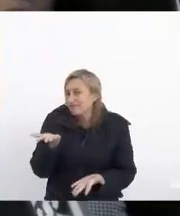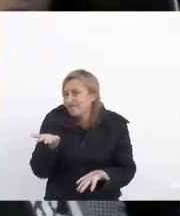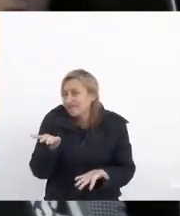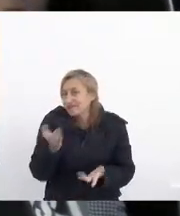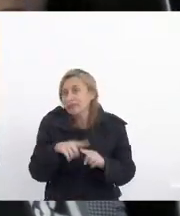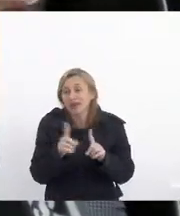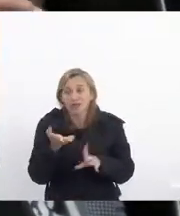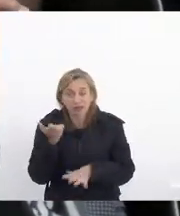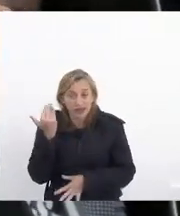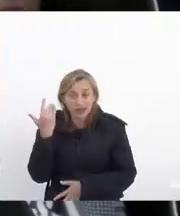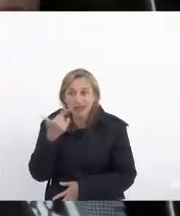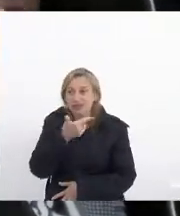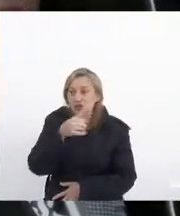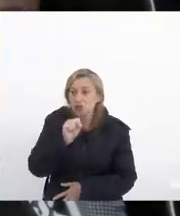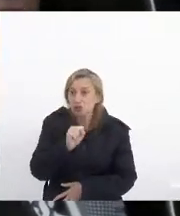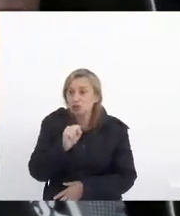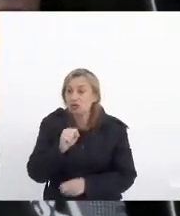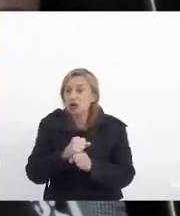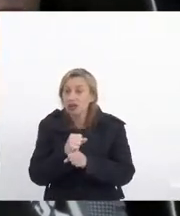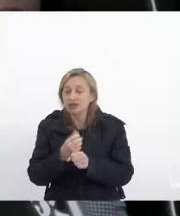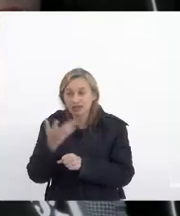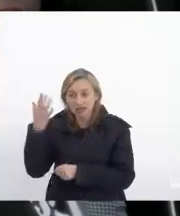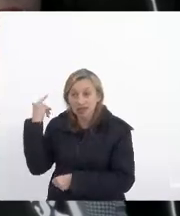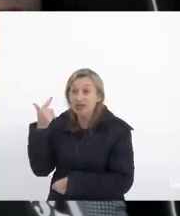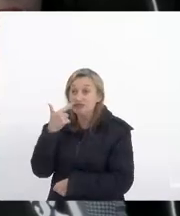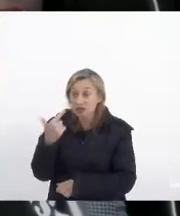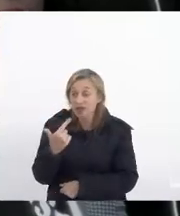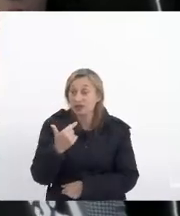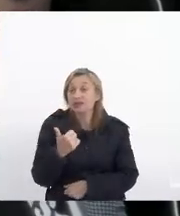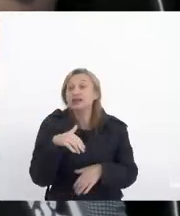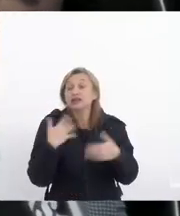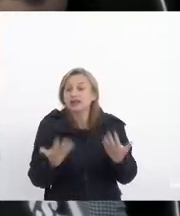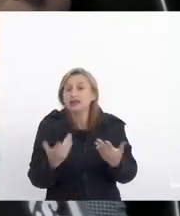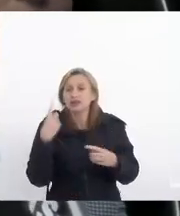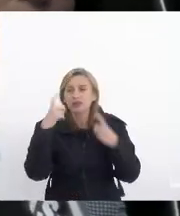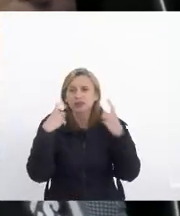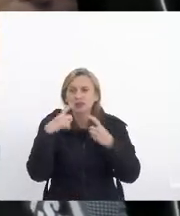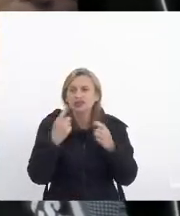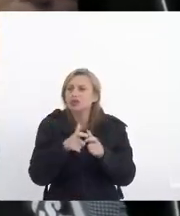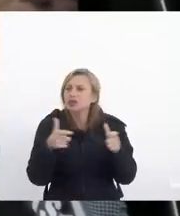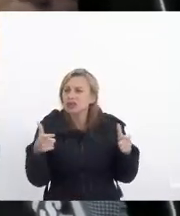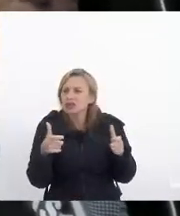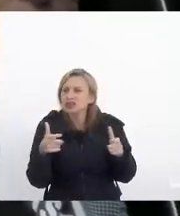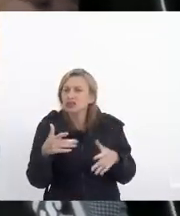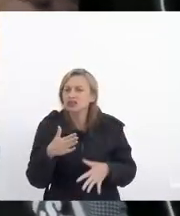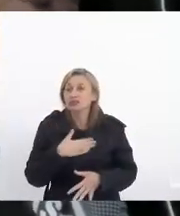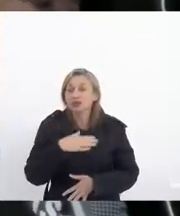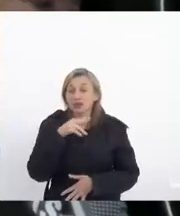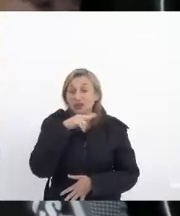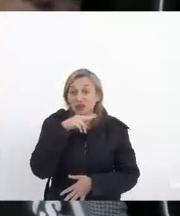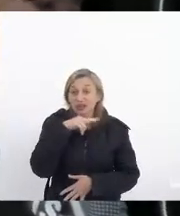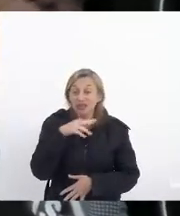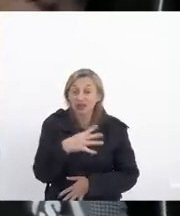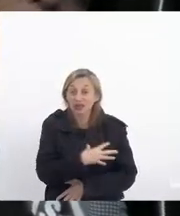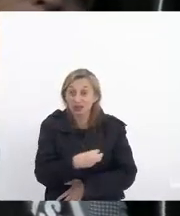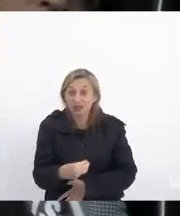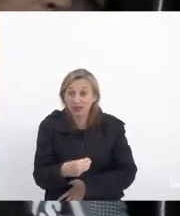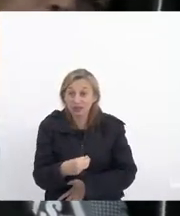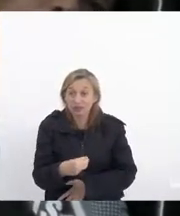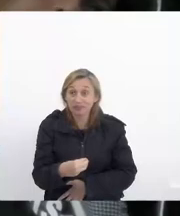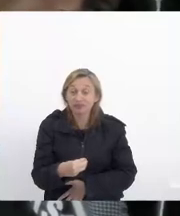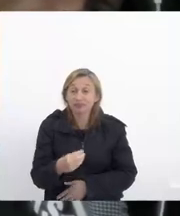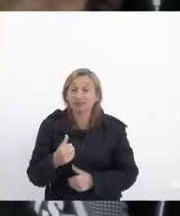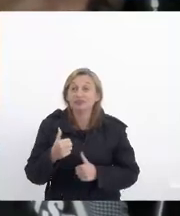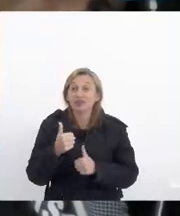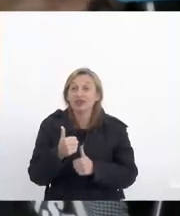mas na época, 28 anos atrás, via-se muito isso. Então, uma preocupação muito grande dos meus netos, dos meus filhos, é assumir